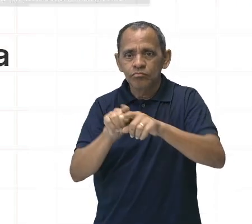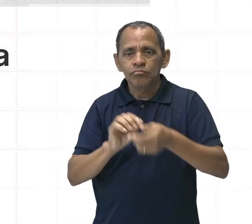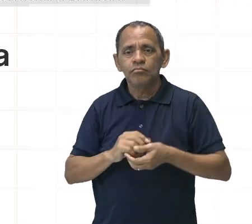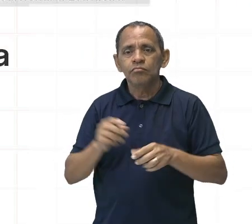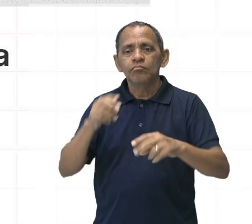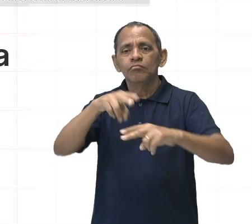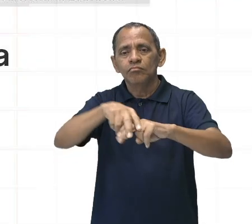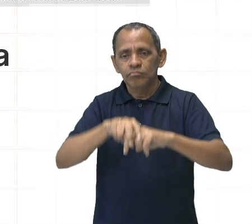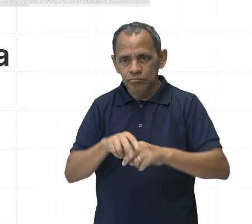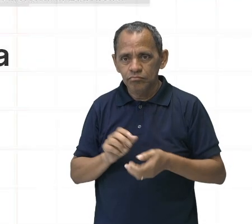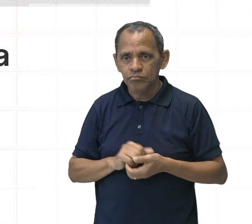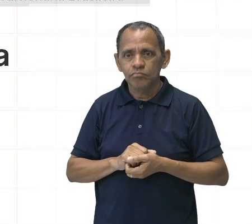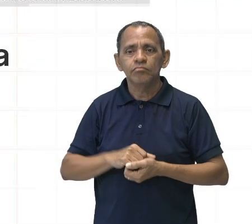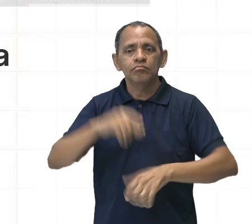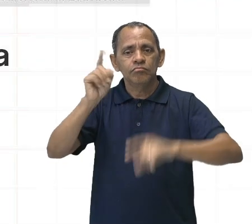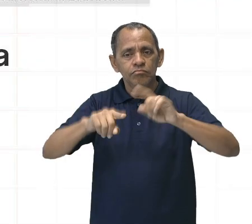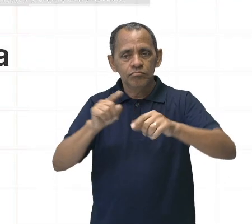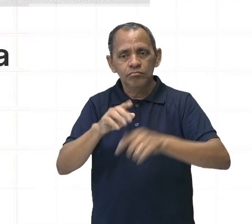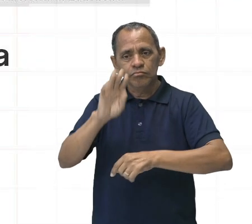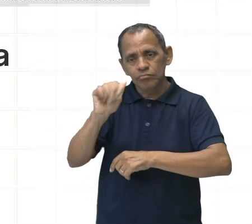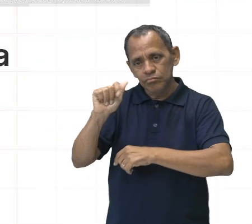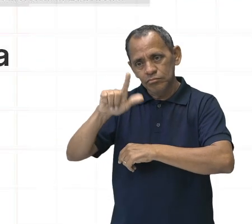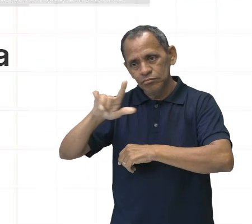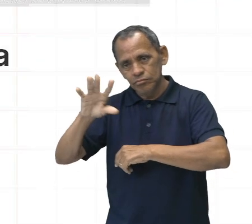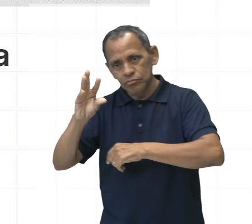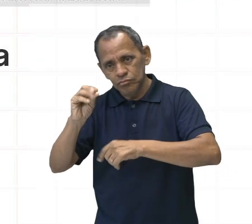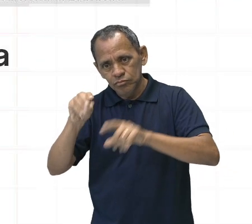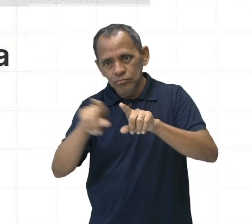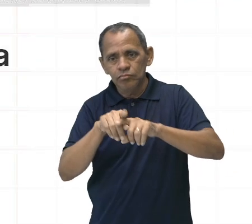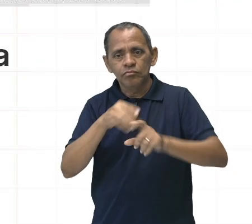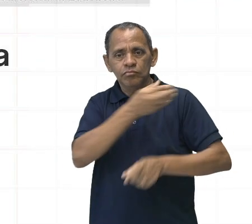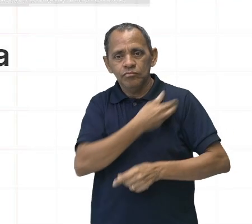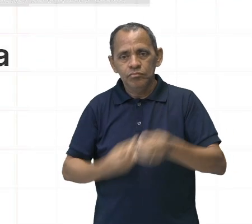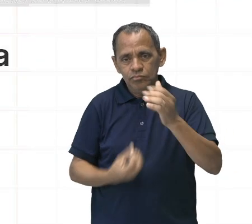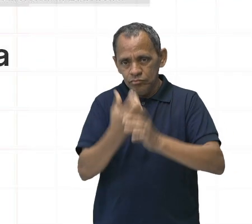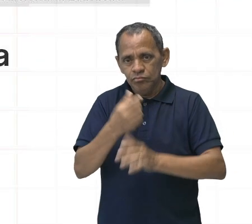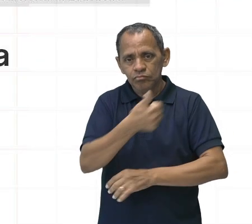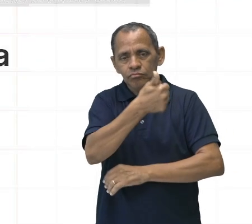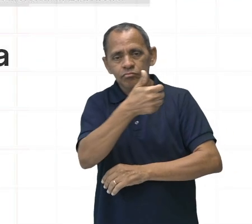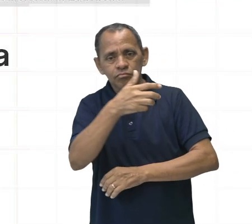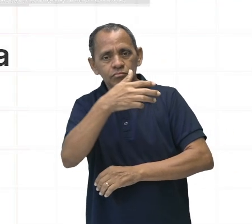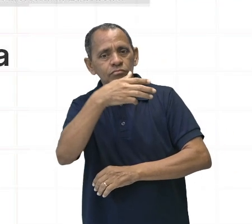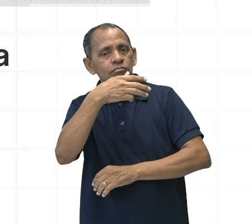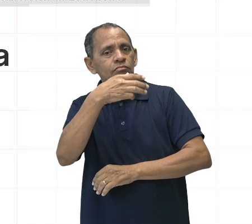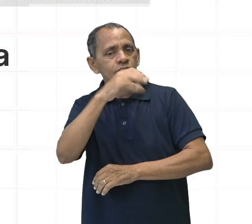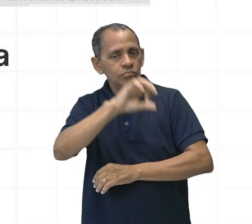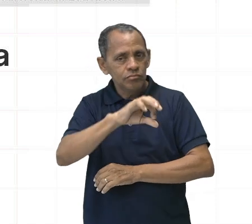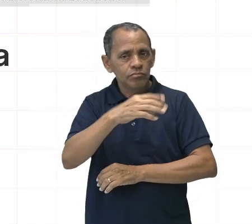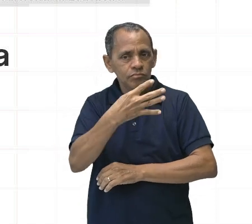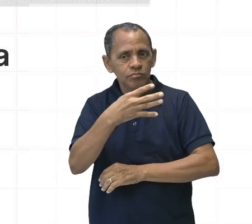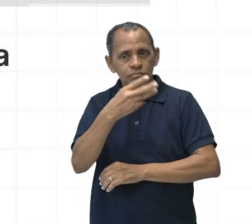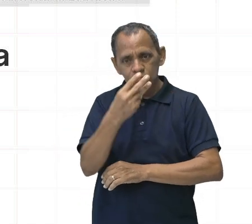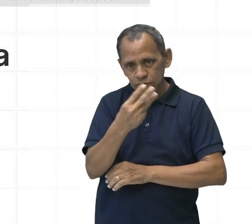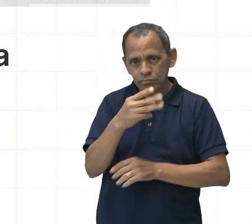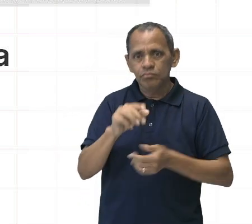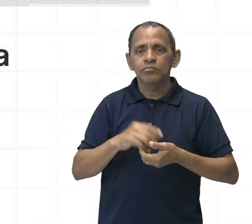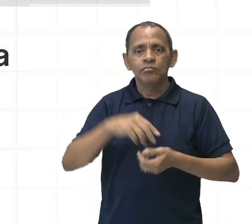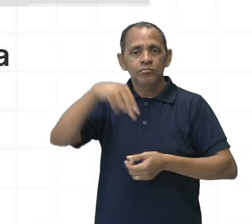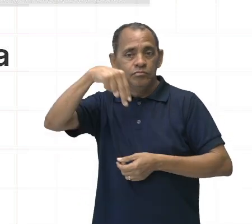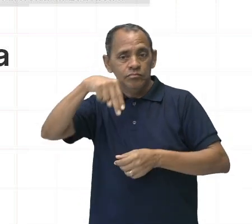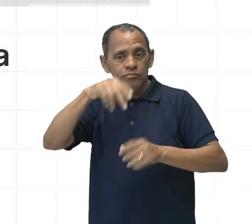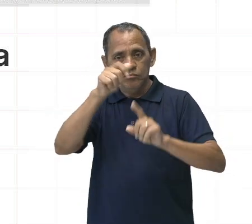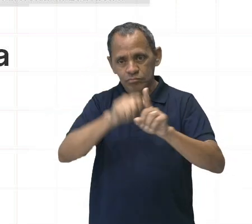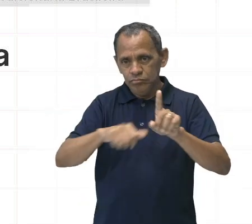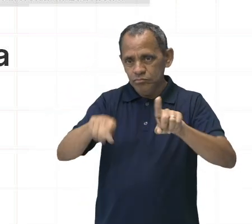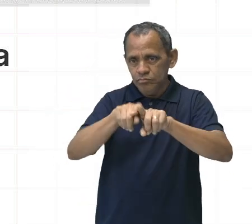bélica. Para isso, o governo criou, em novembro de 43, a Força Expedicionária Brasileira, a